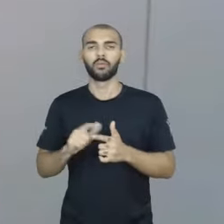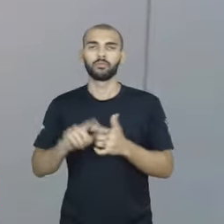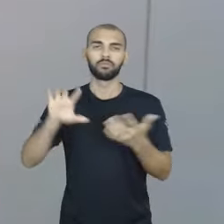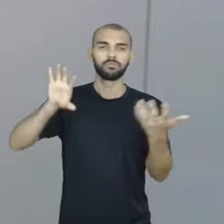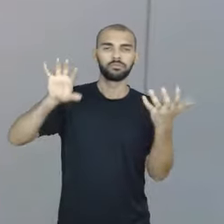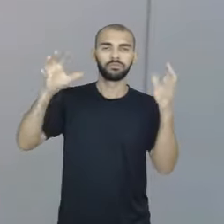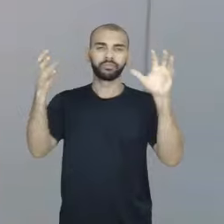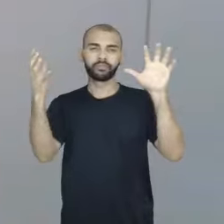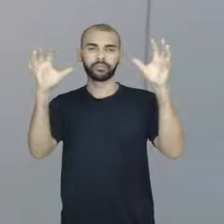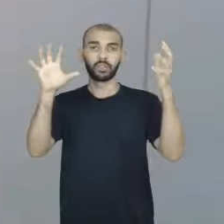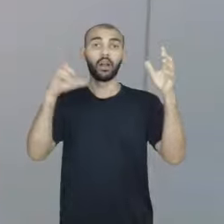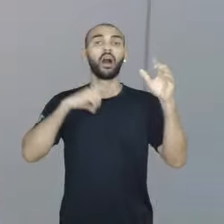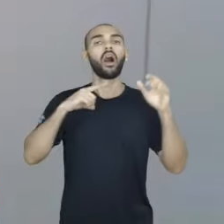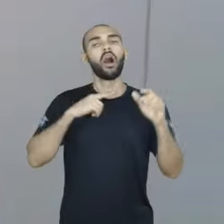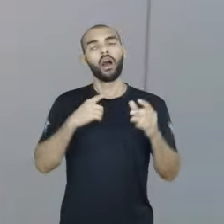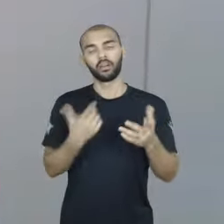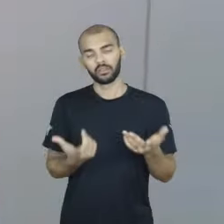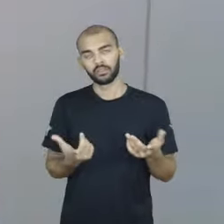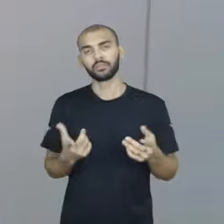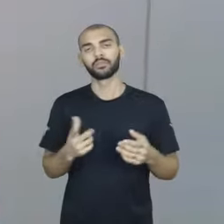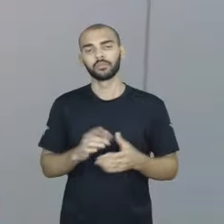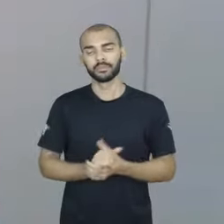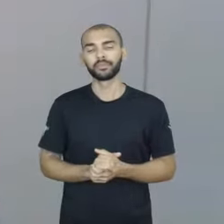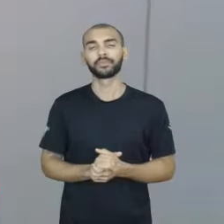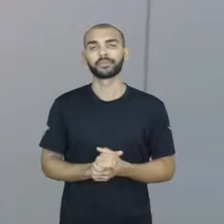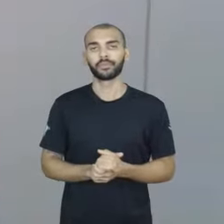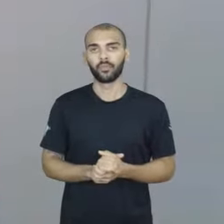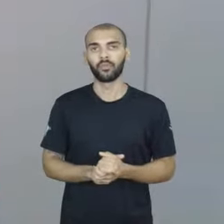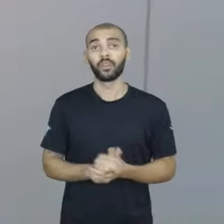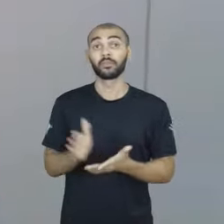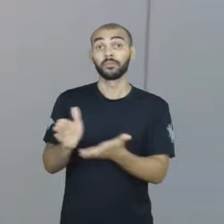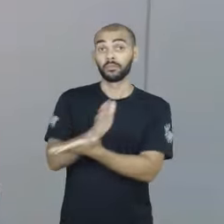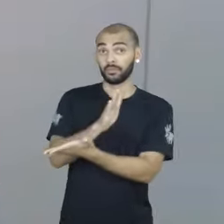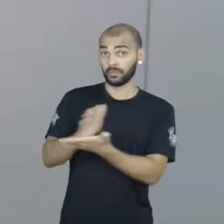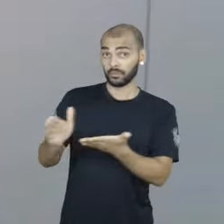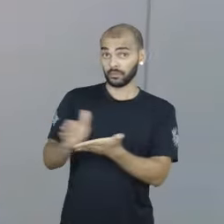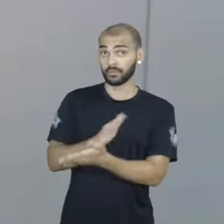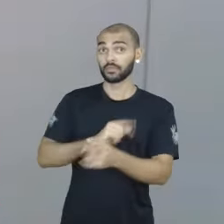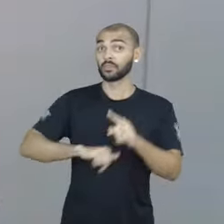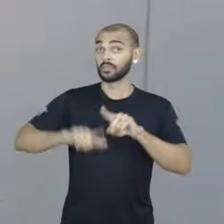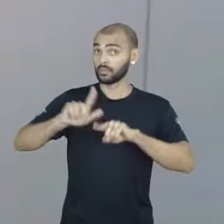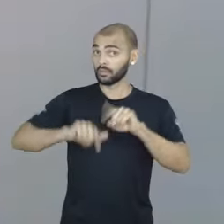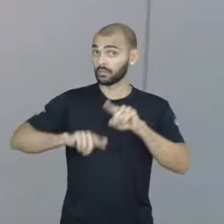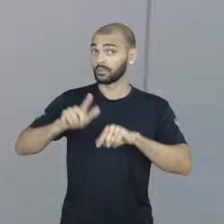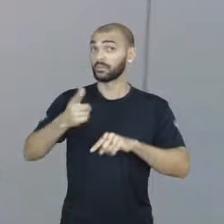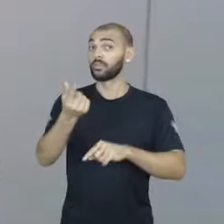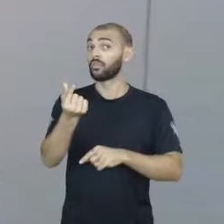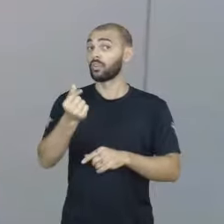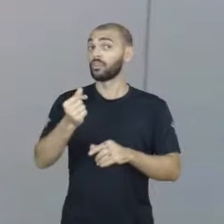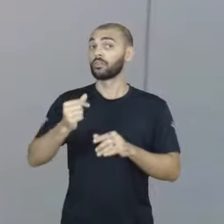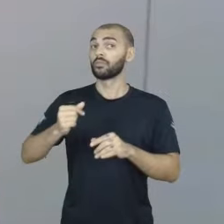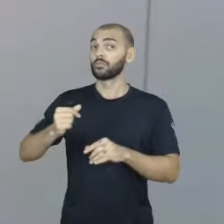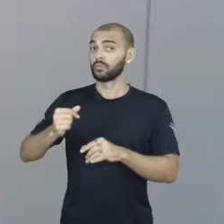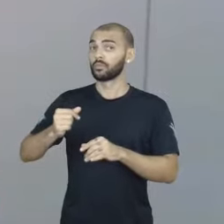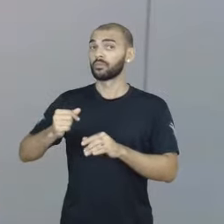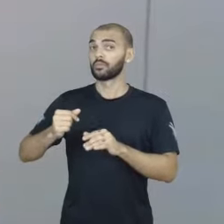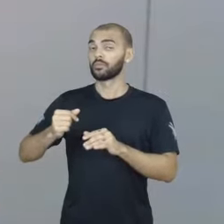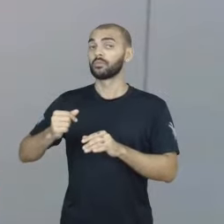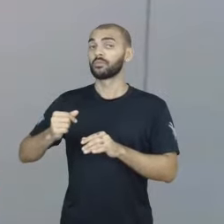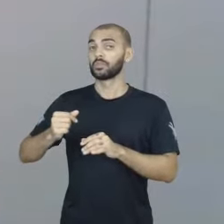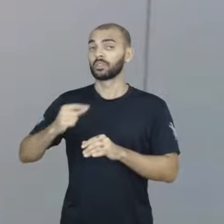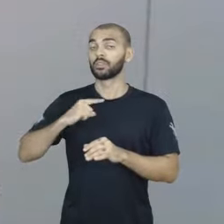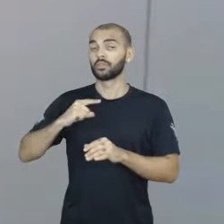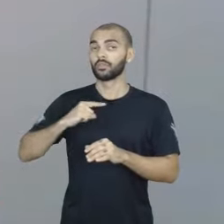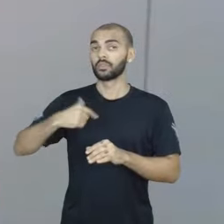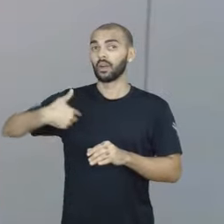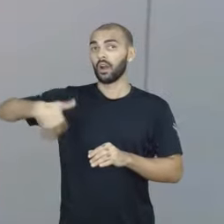pequena aceleração em alguns produtos, realmente aumentaram de preço, mas agora que as safras